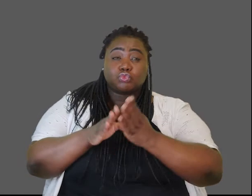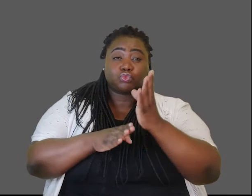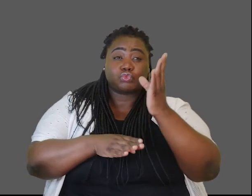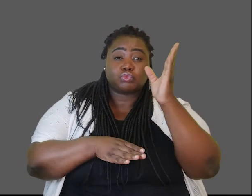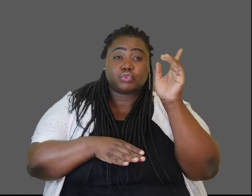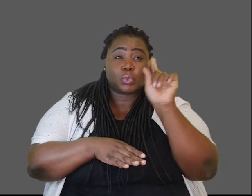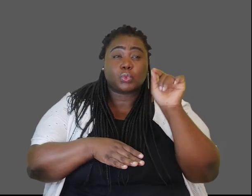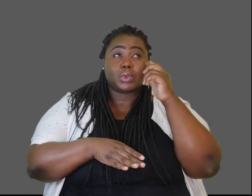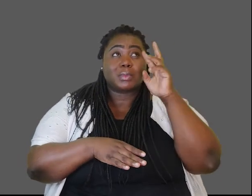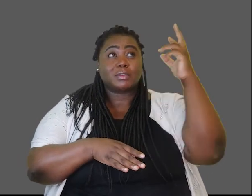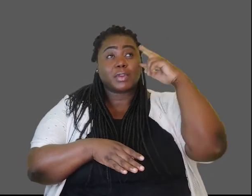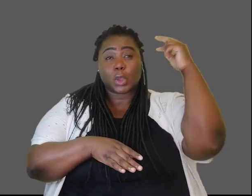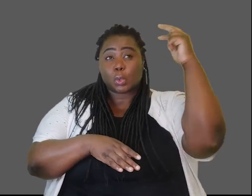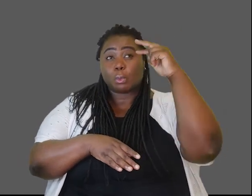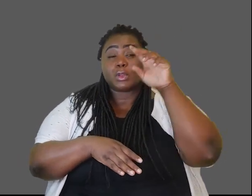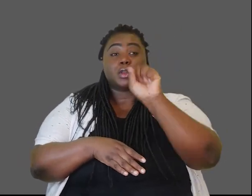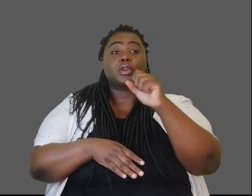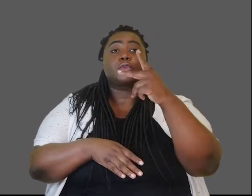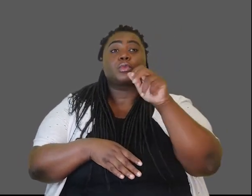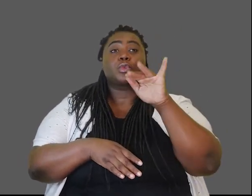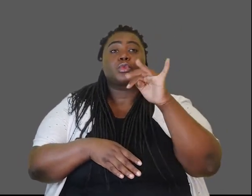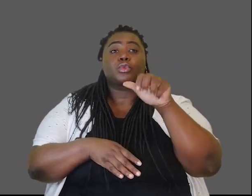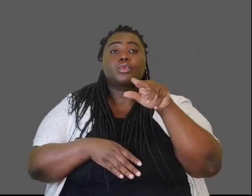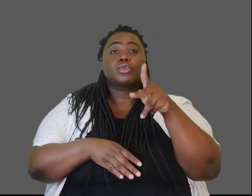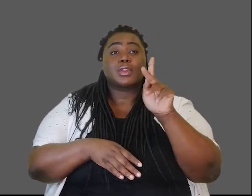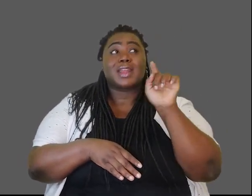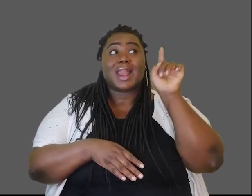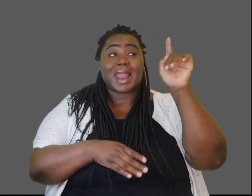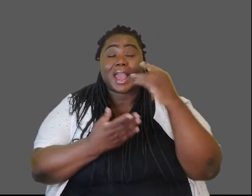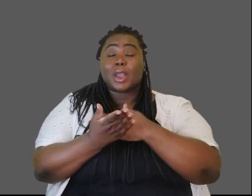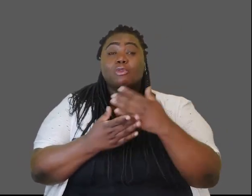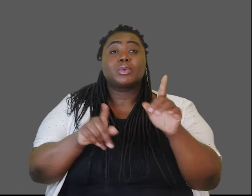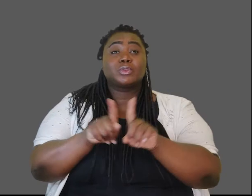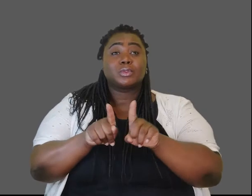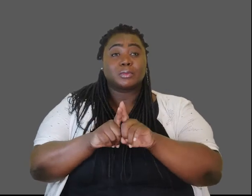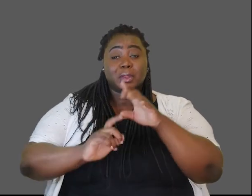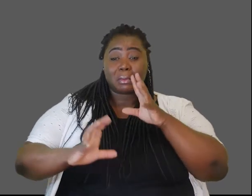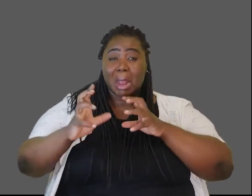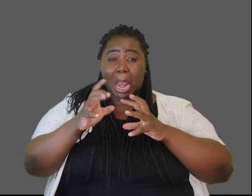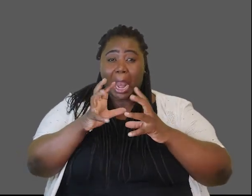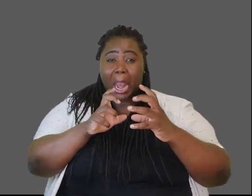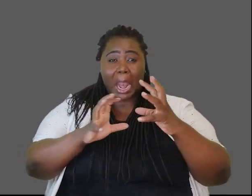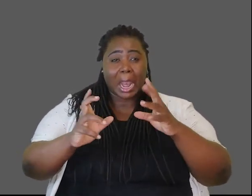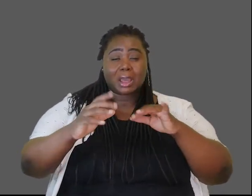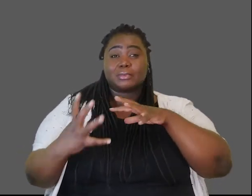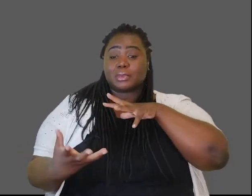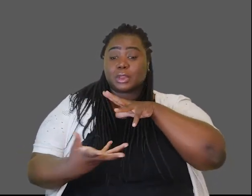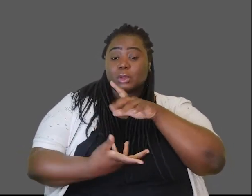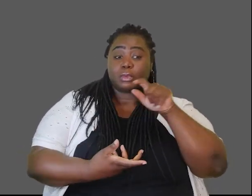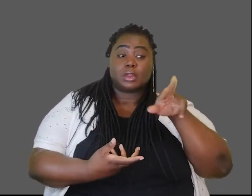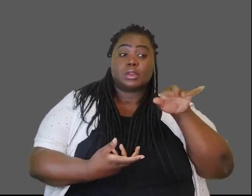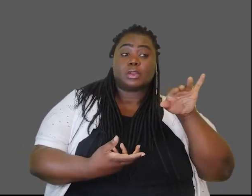primeiro satélite artificial, o Sputnik. Ali começou também uma batalha pelo espaço entre